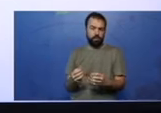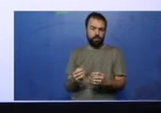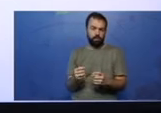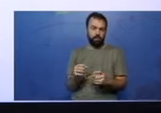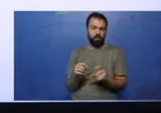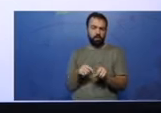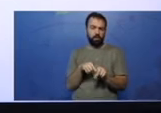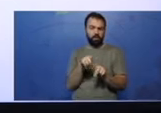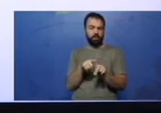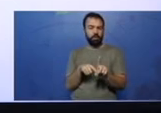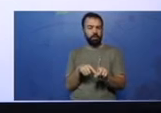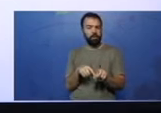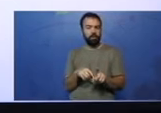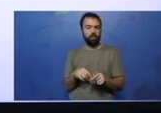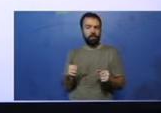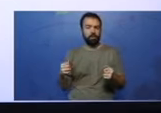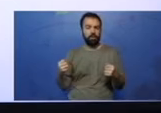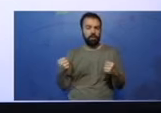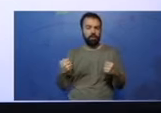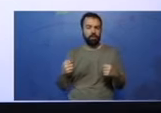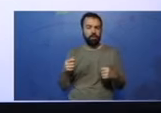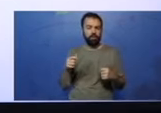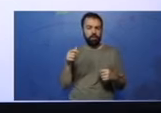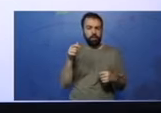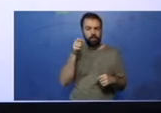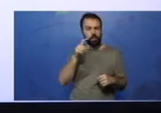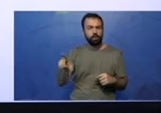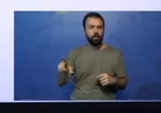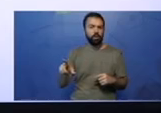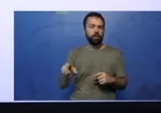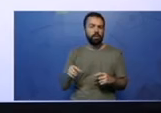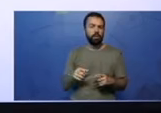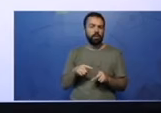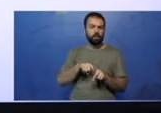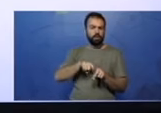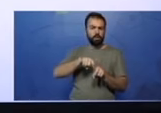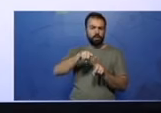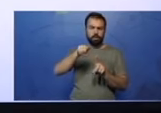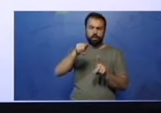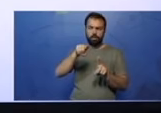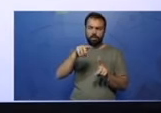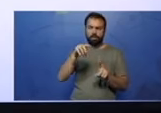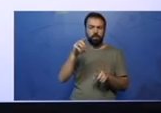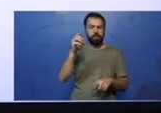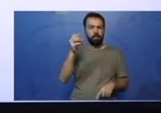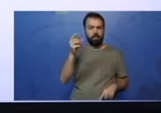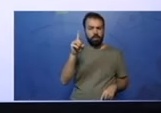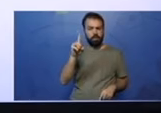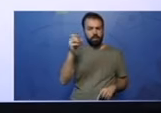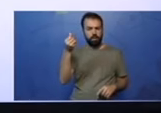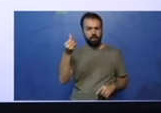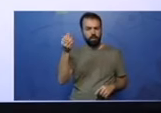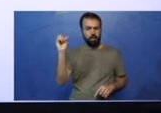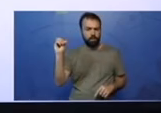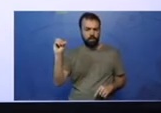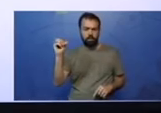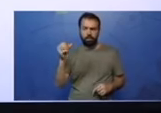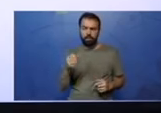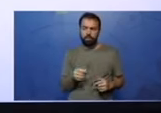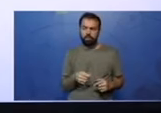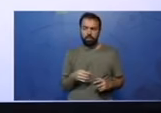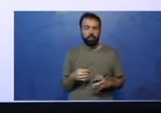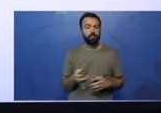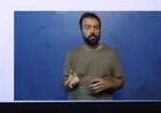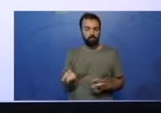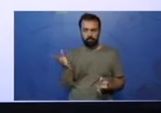de pressão ela pode chegar até 160 graus e com isso o alimento cozinha mais rápido. Um outro